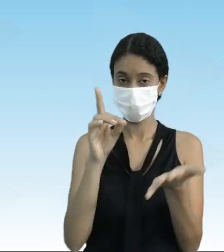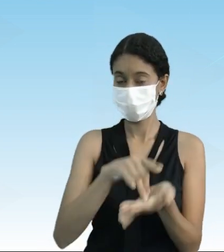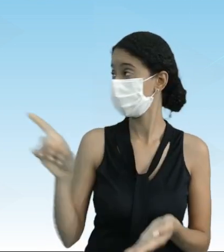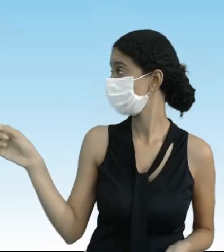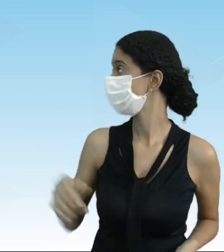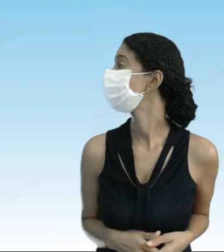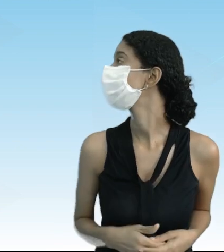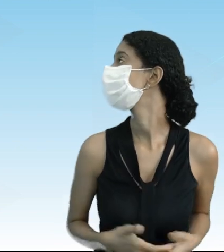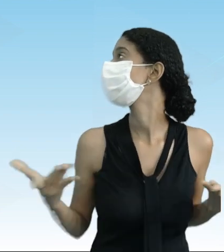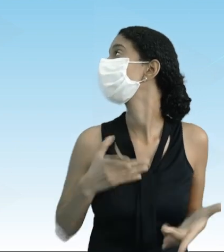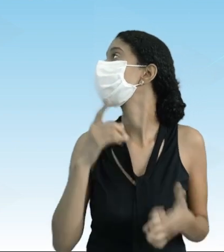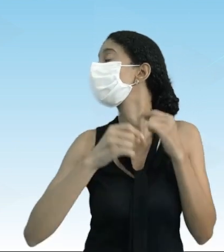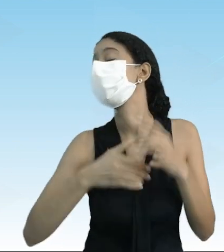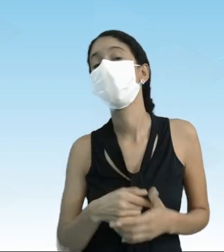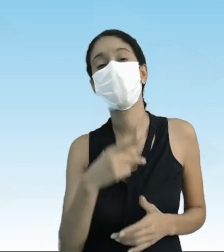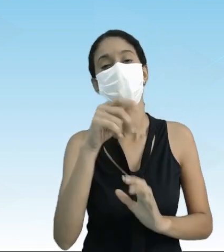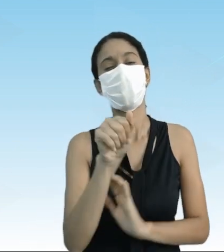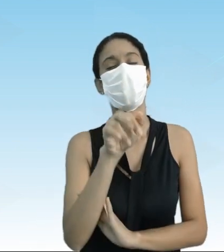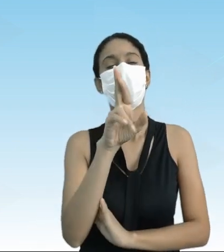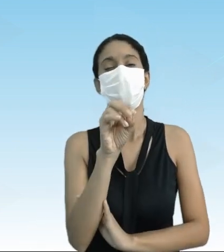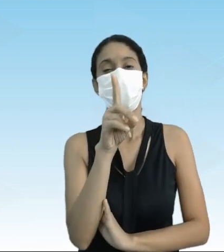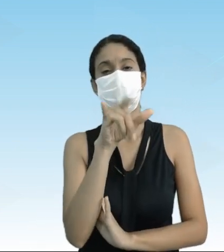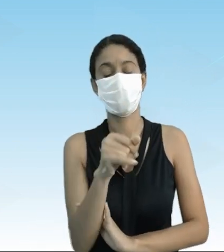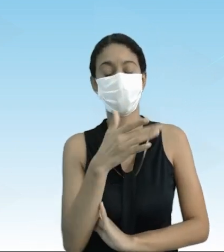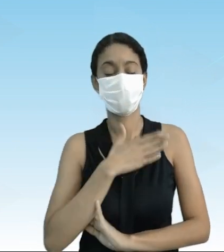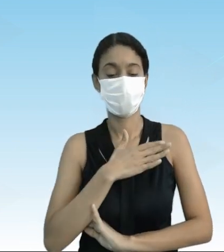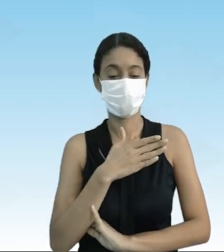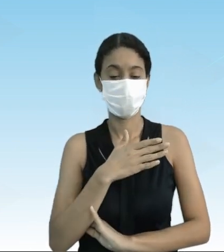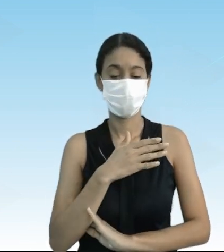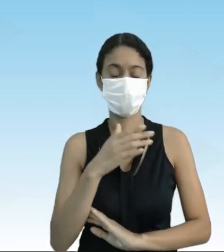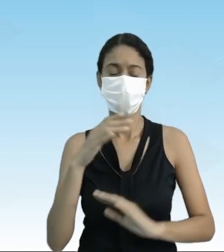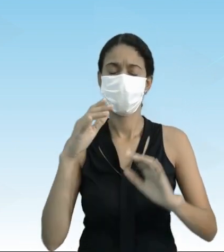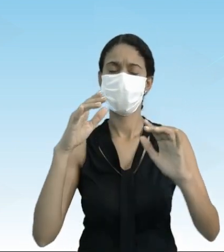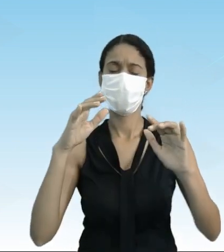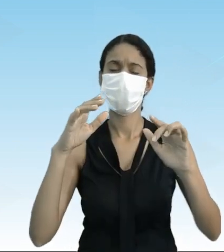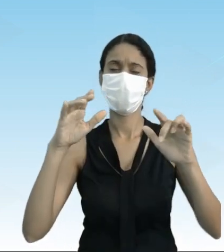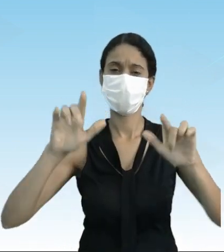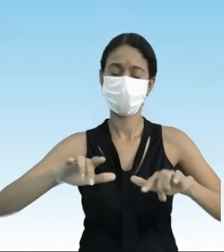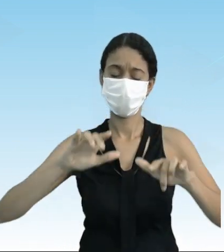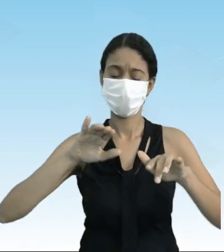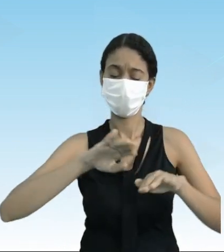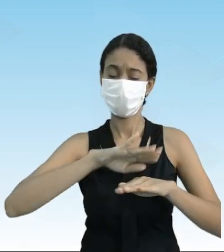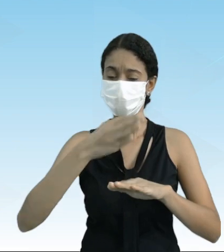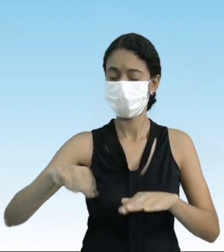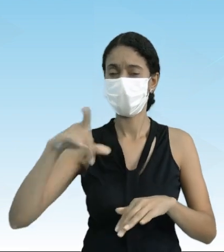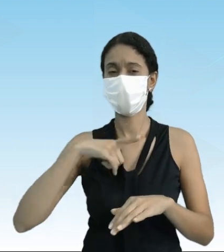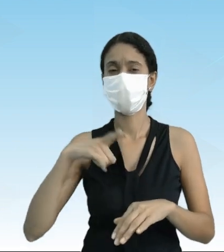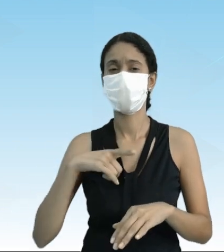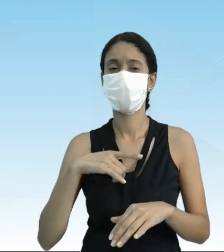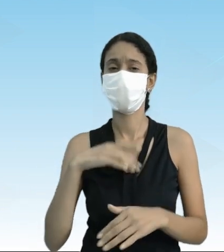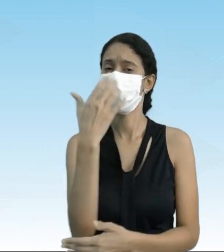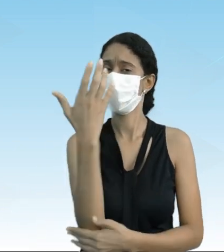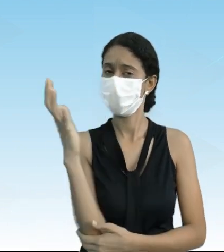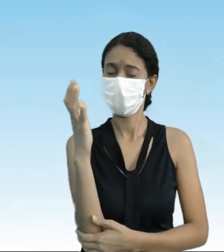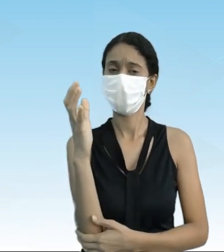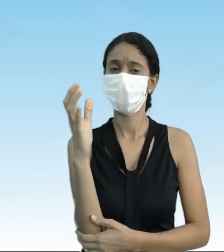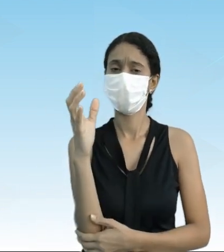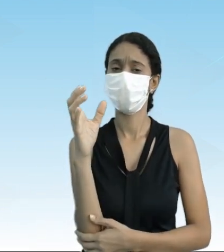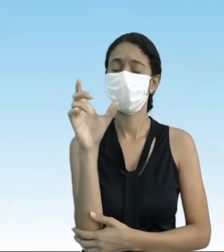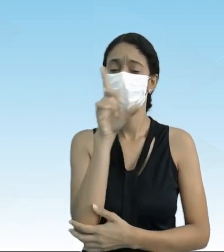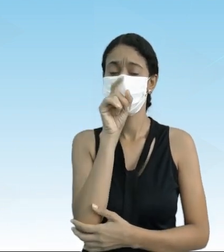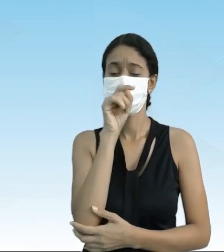cita um texto anterior. Então vamos lá aqui. Então até agora nós já sabemos o que? A pesquisa, a paráfrase,